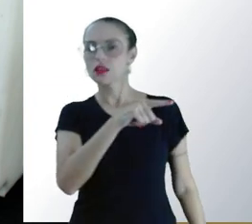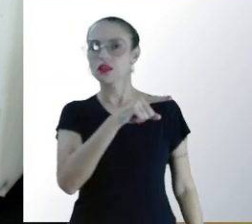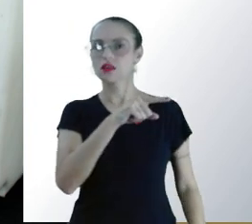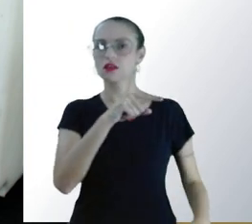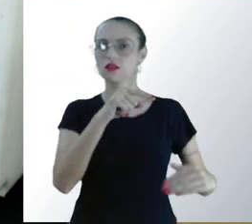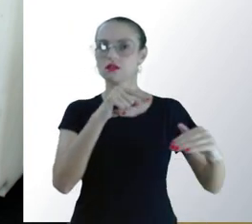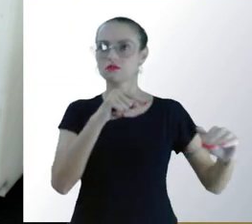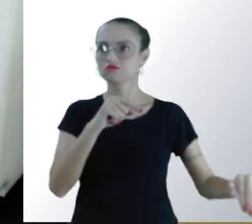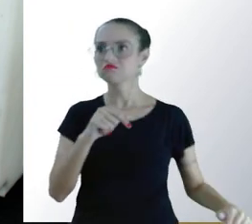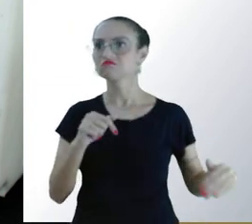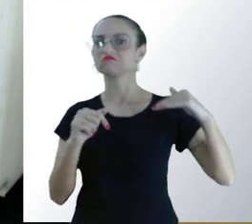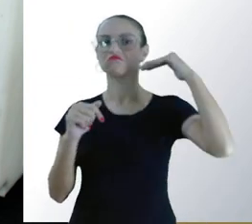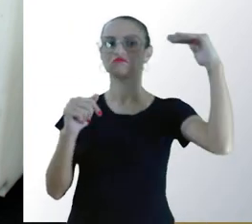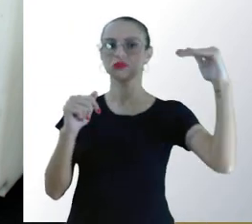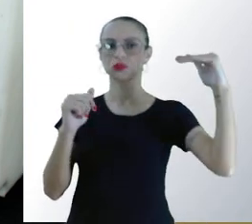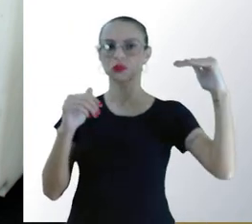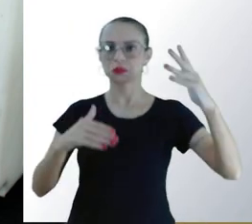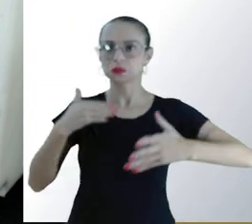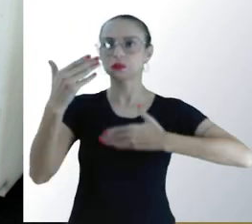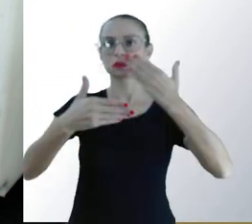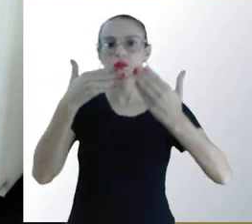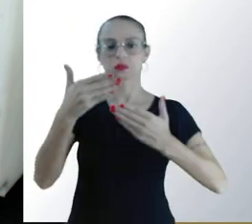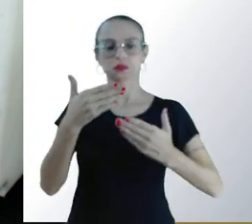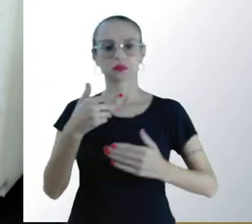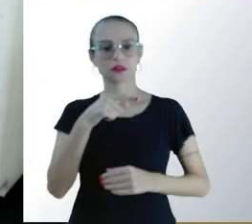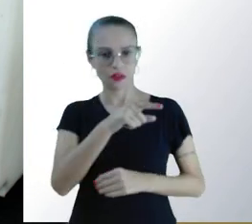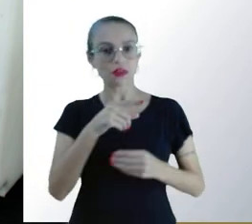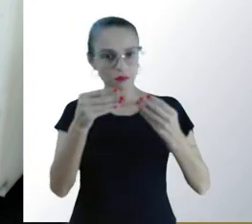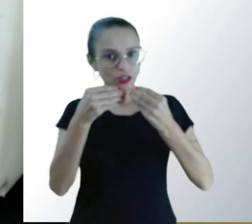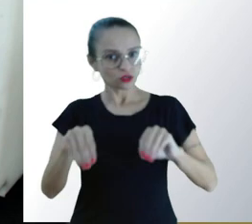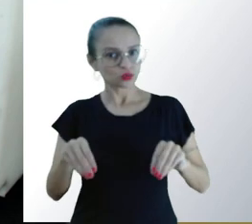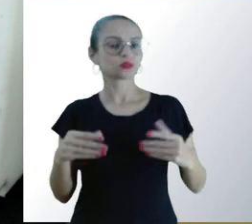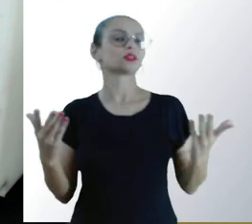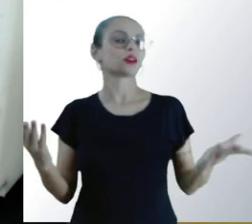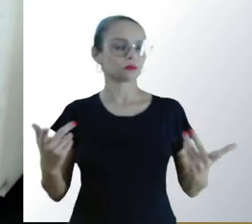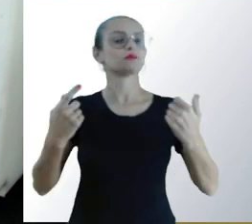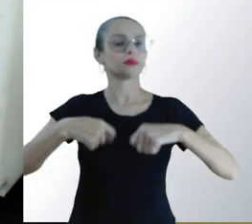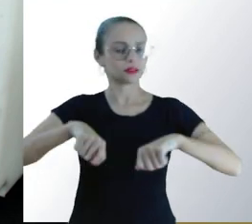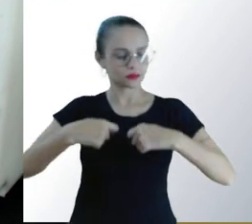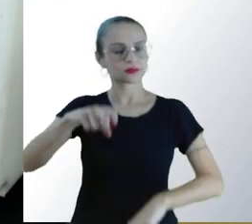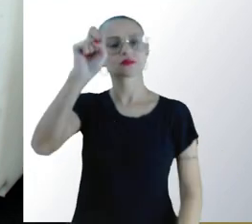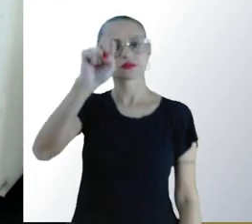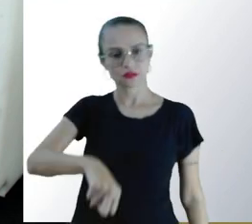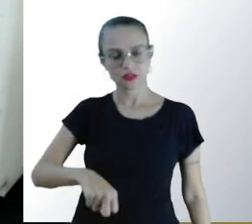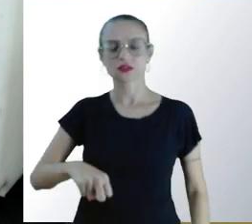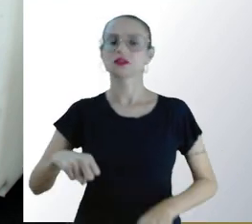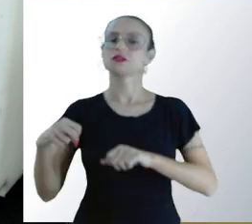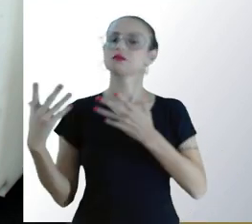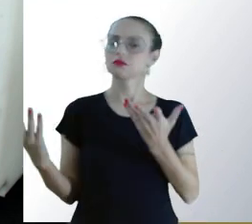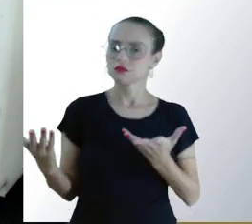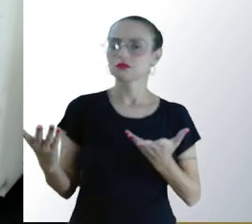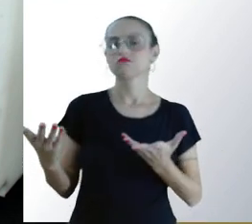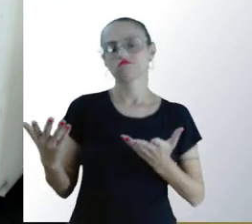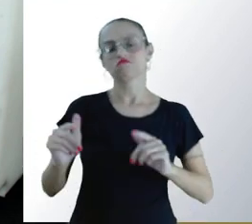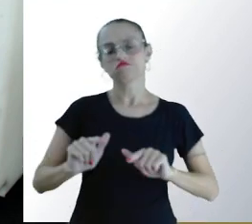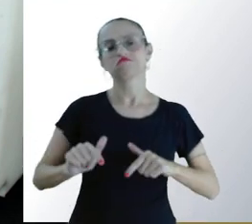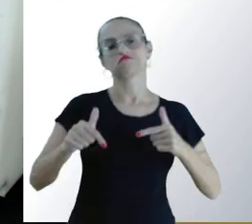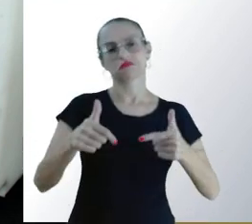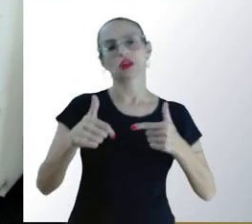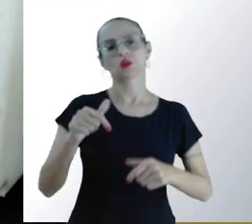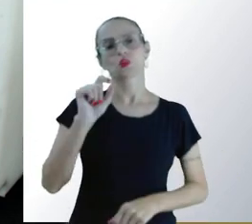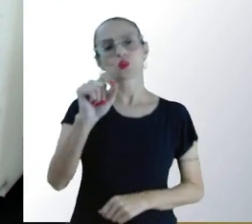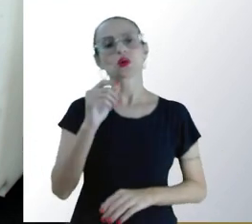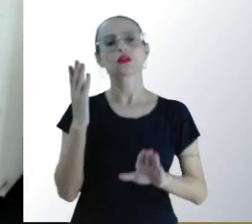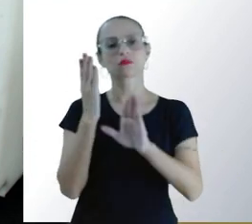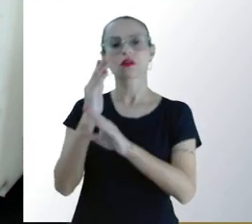superior ao momento de desenvolvimento dele, se isso está sendo prejudicial, a necessidade de uma intervenção mais ativa e principalmente até